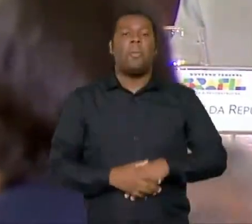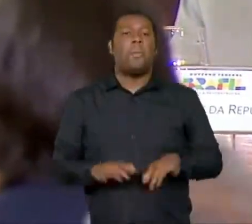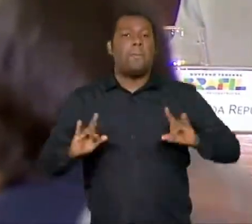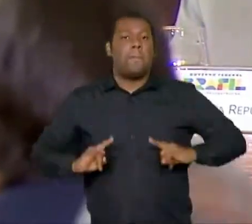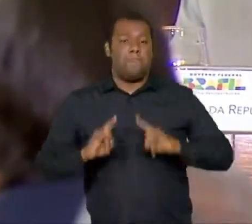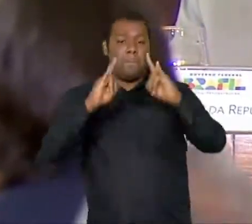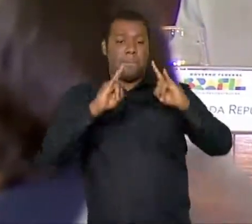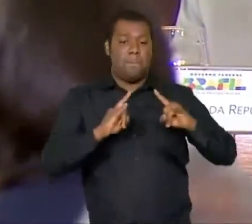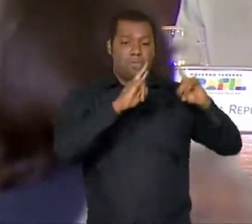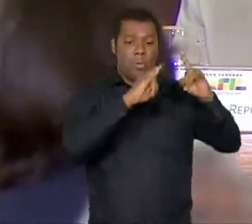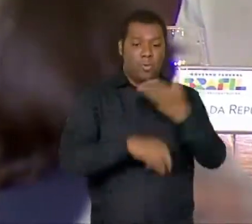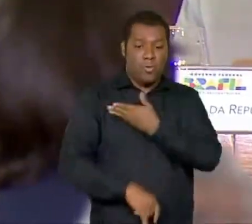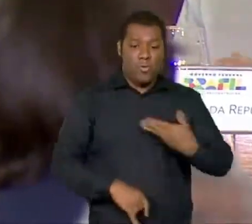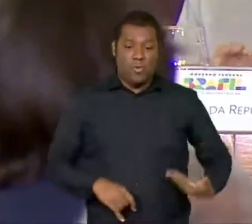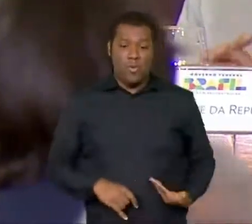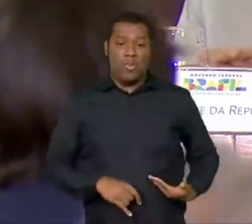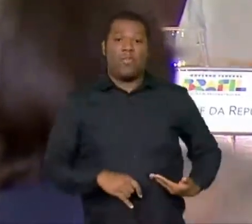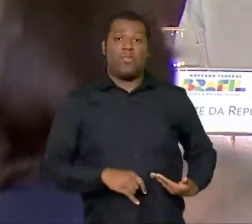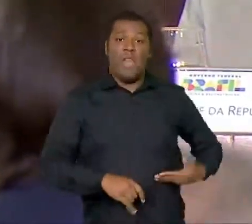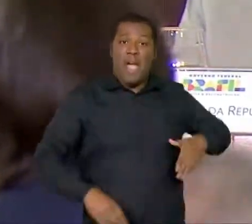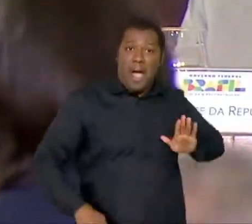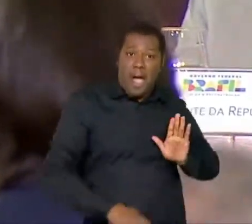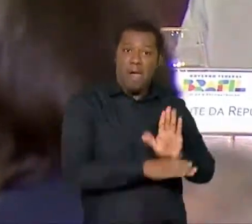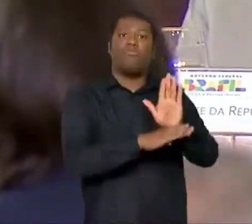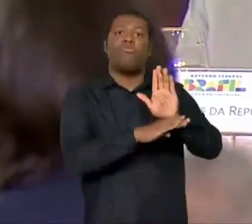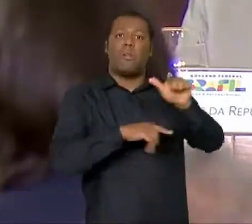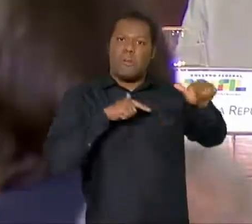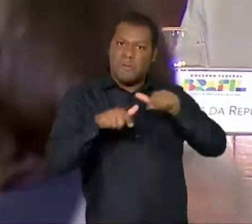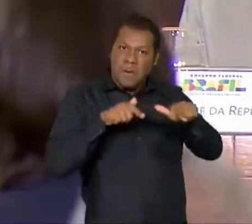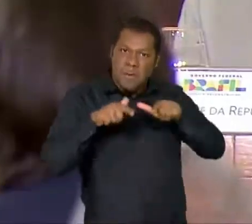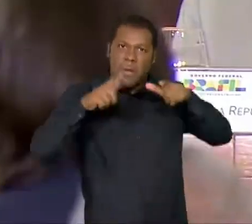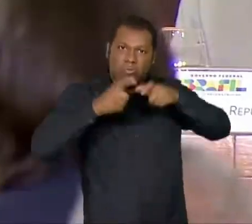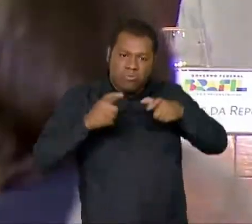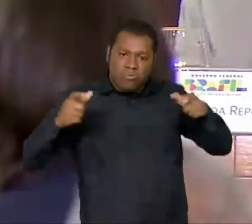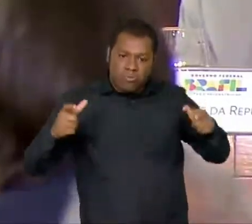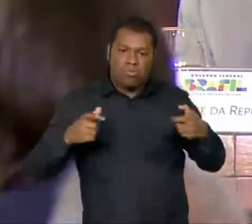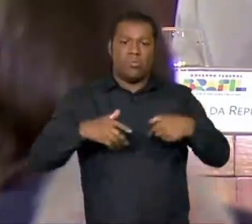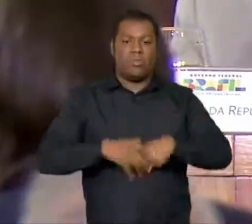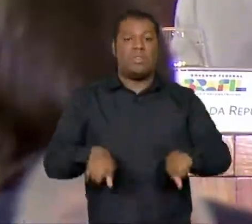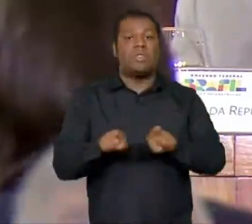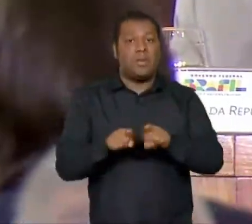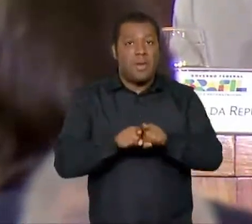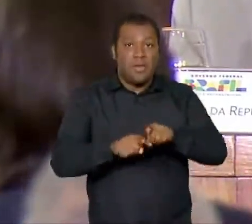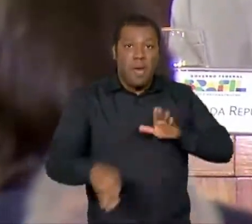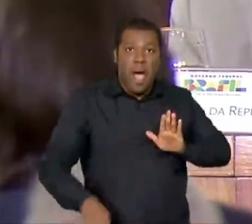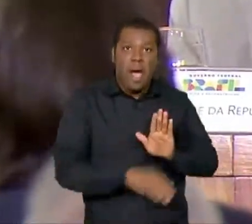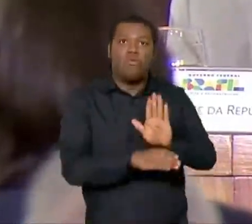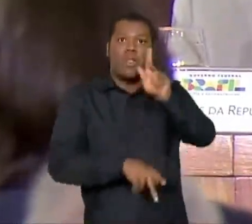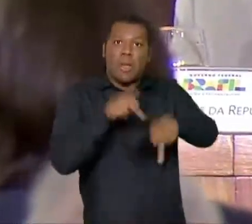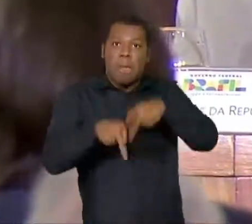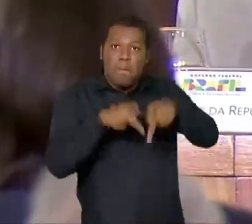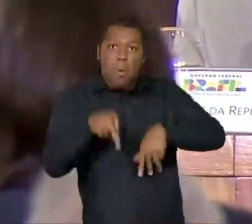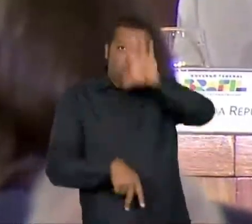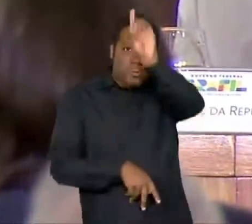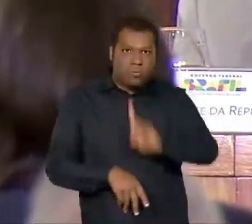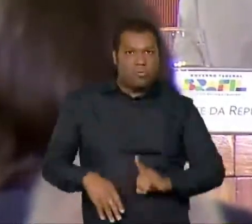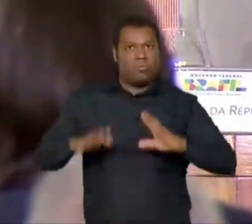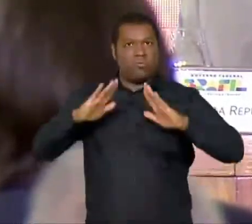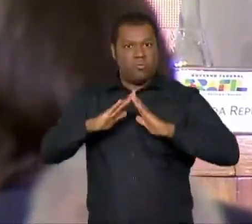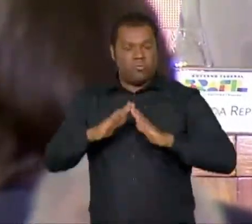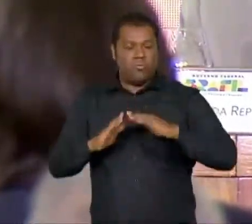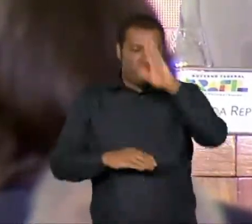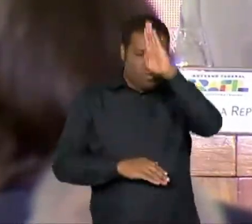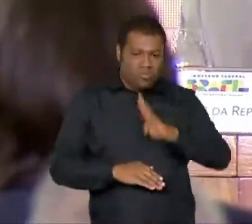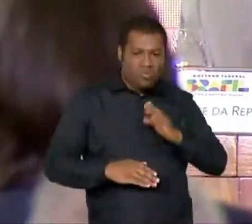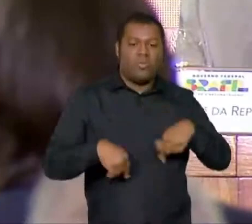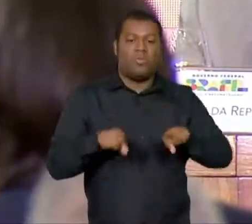tem a capacidade de gerar emprego tem a capacidade de gerar moradia de gerar e